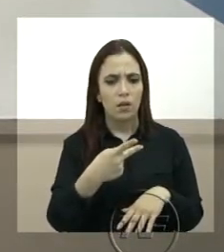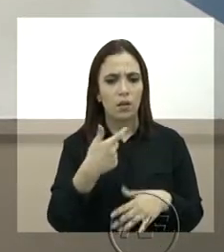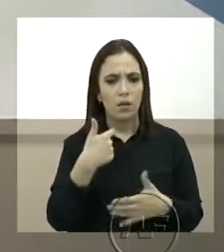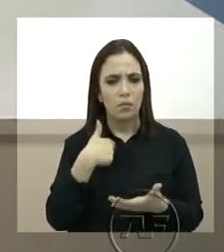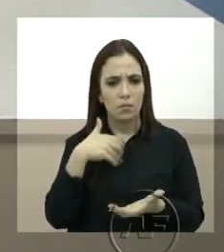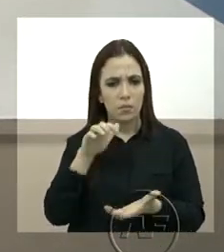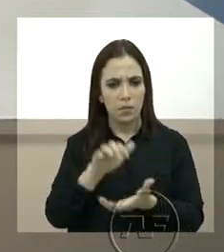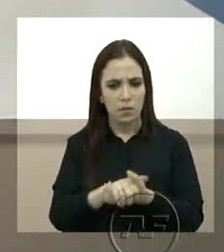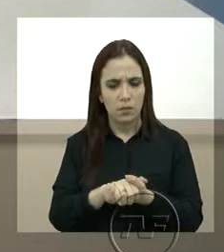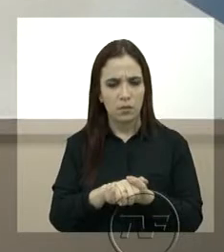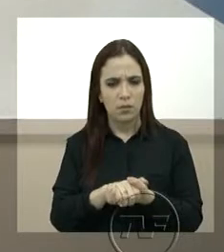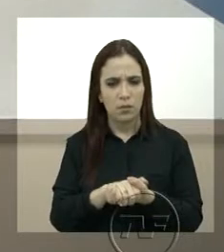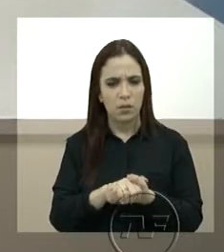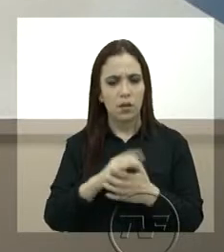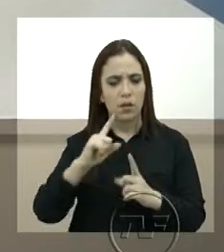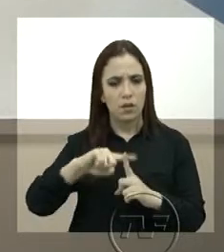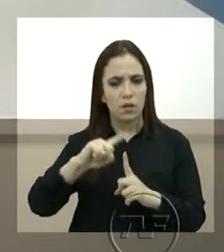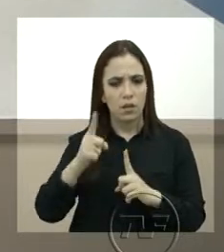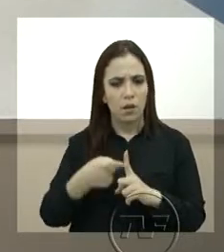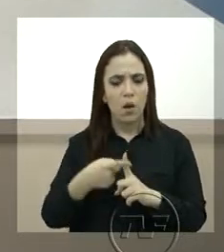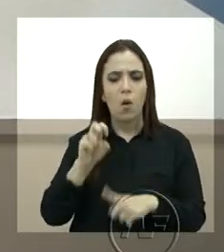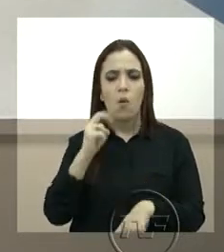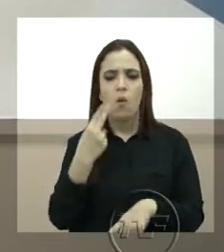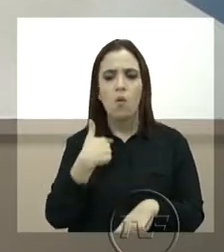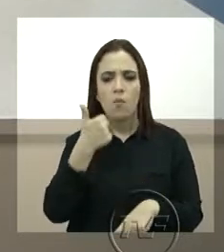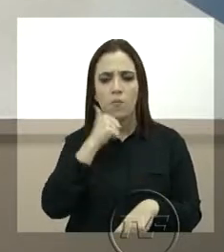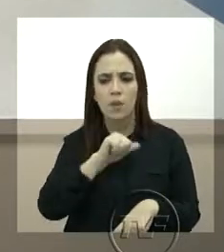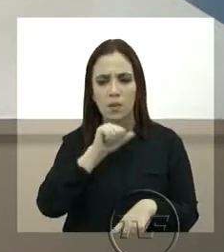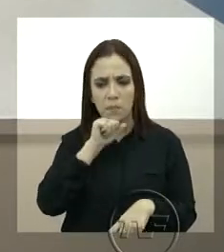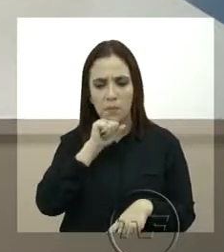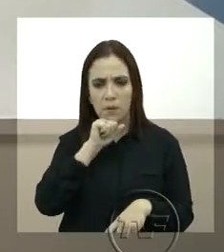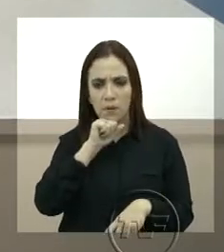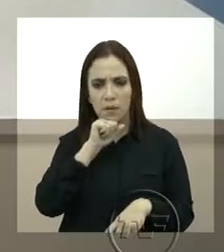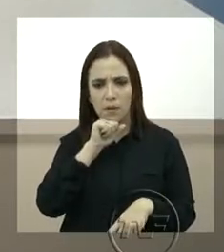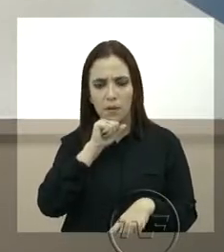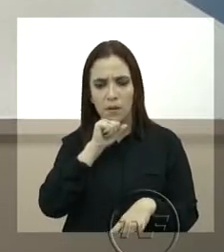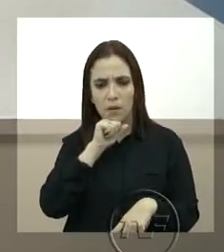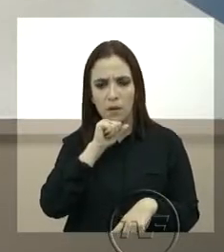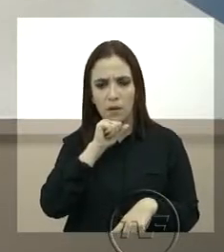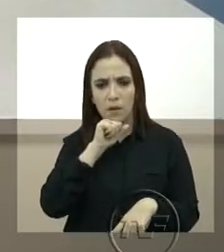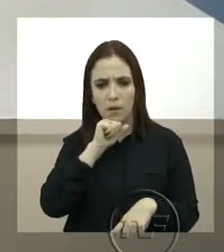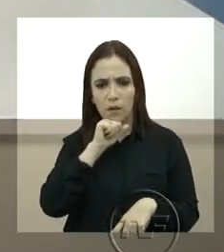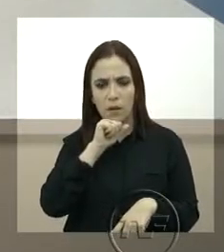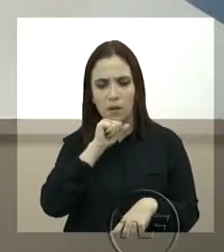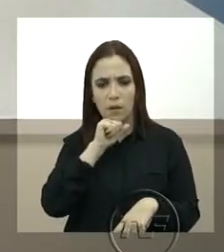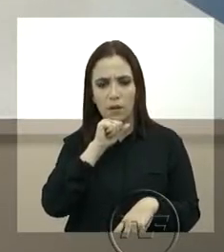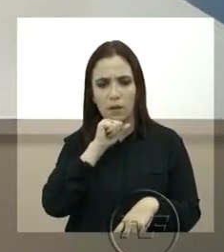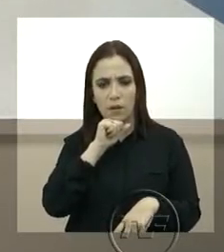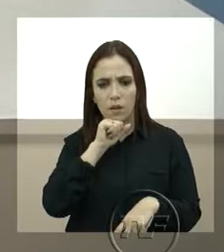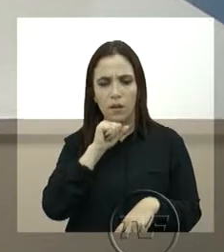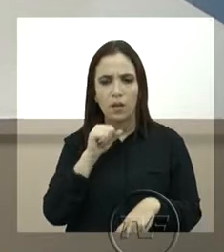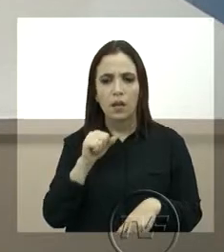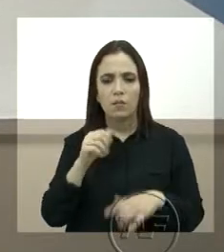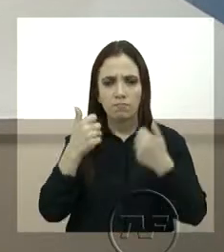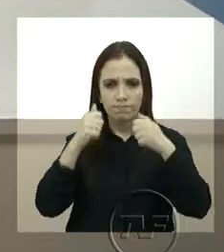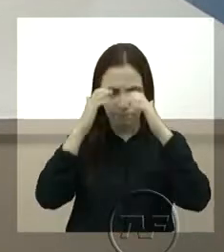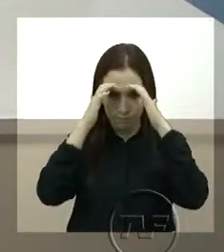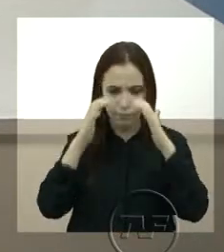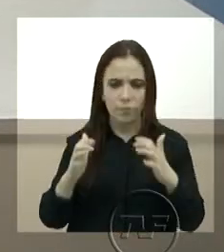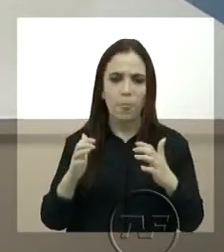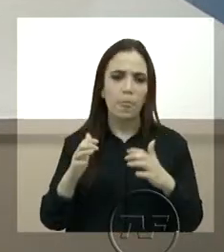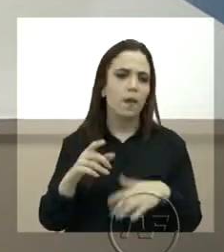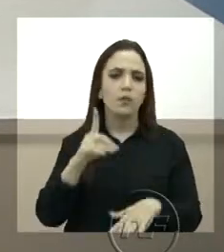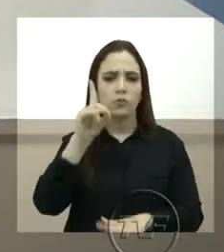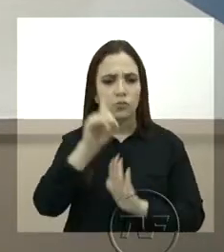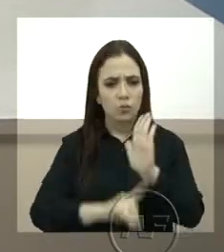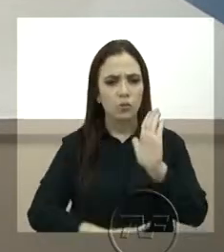esposa, né, grávida, ou minha mãe fosse tratada da maneira, de uma maneira injusta, né, em que o seu